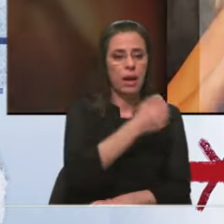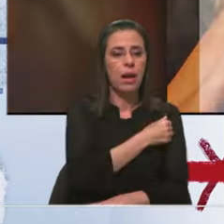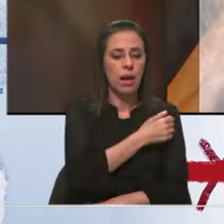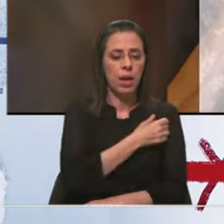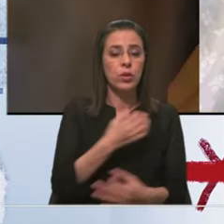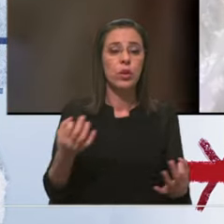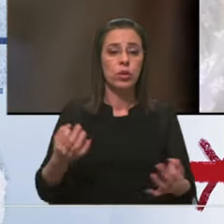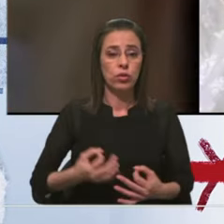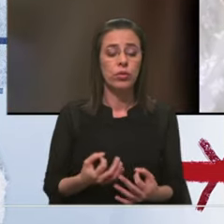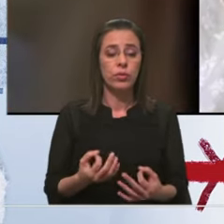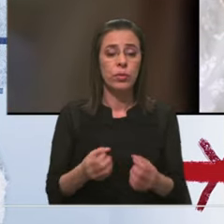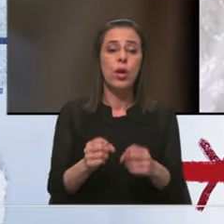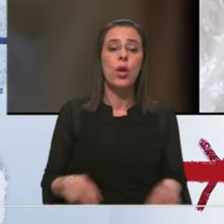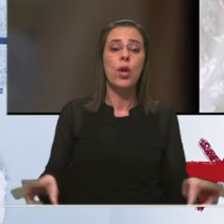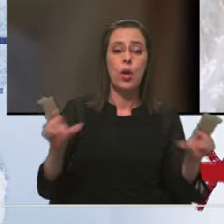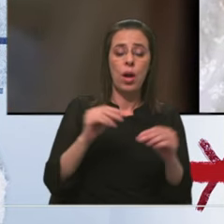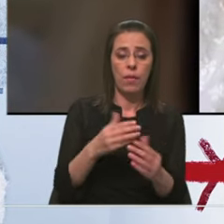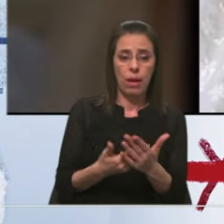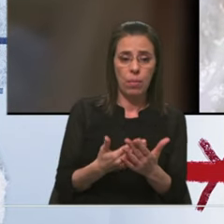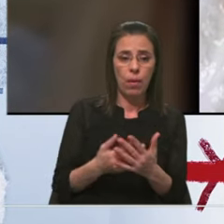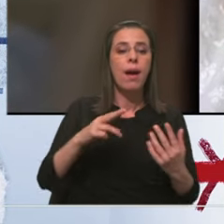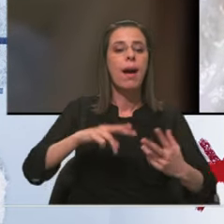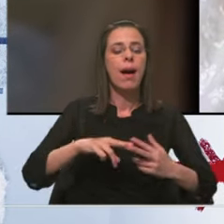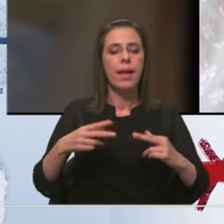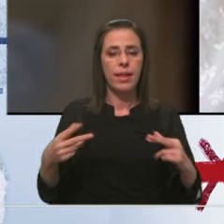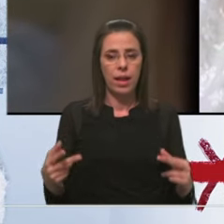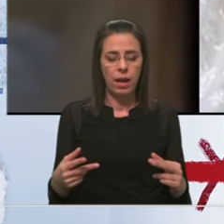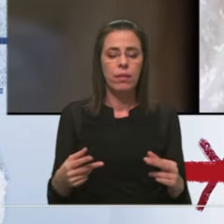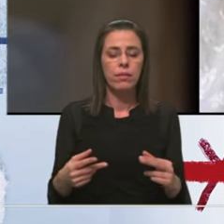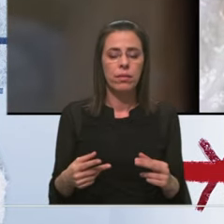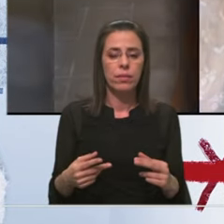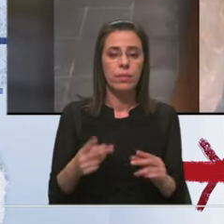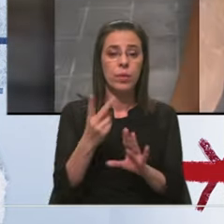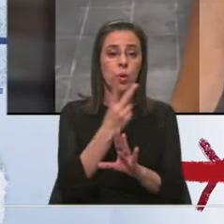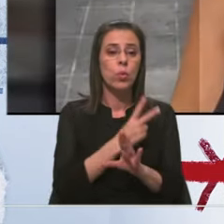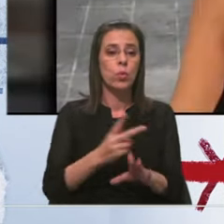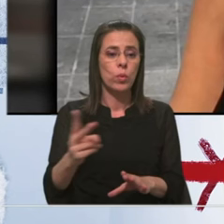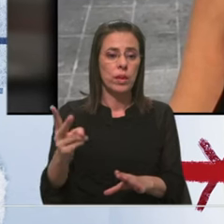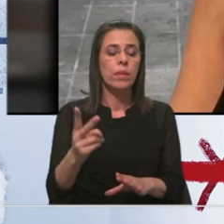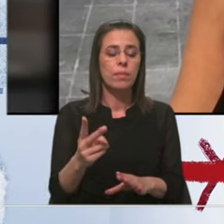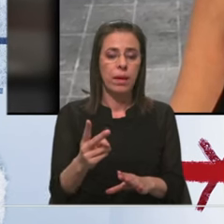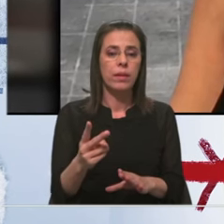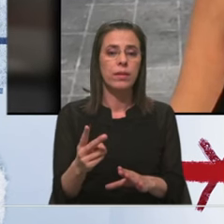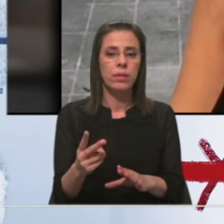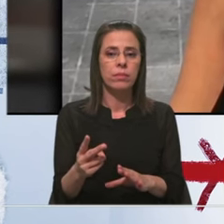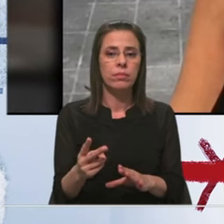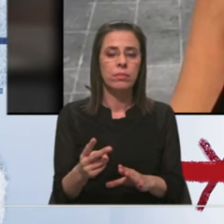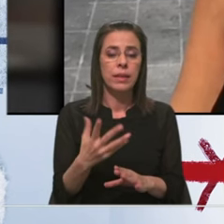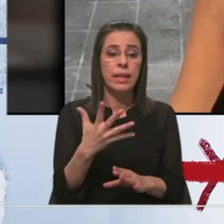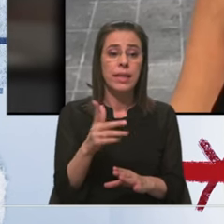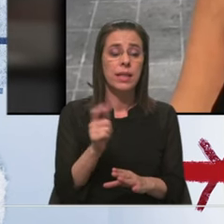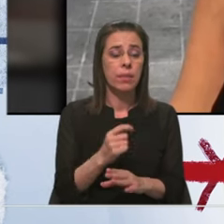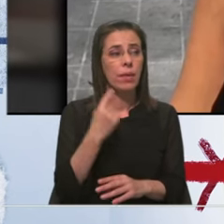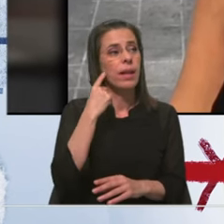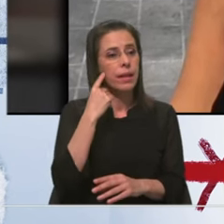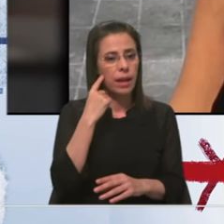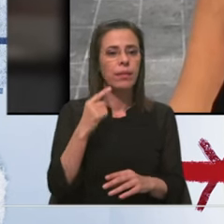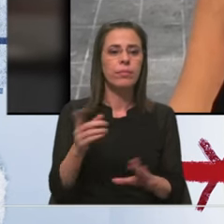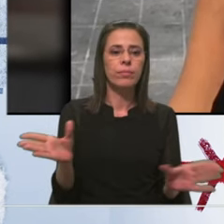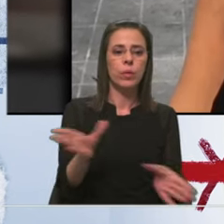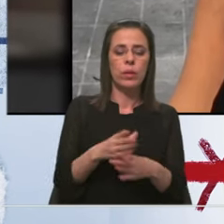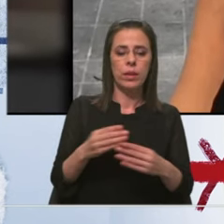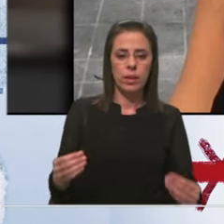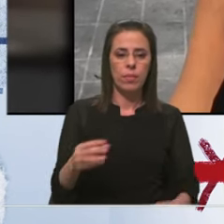portanto estas novas amostras de ADN foram recolhidas então há duas semanas 5 meses após o